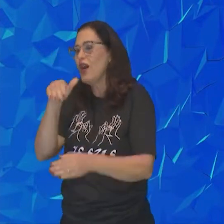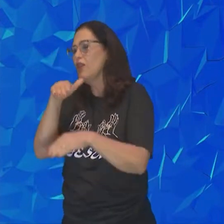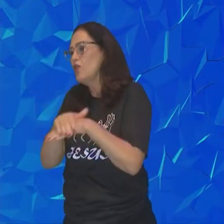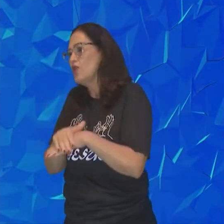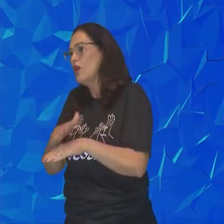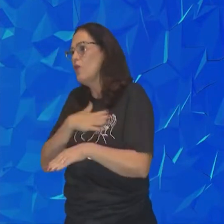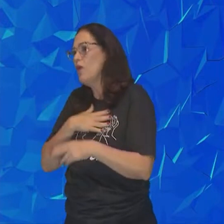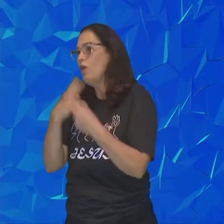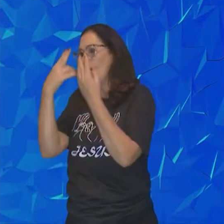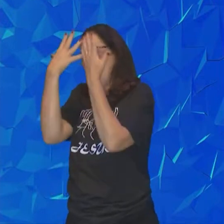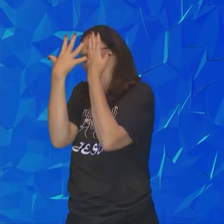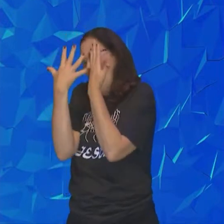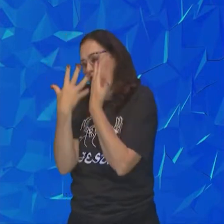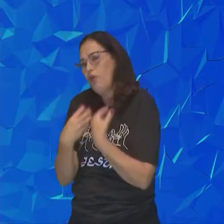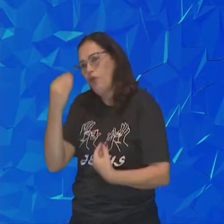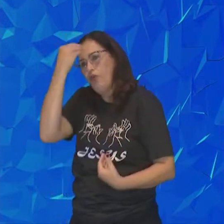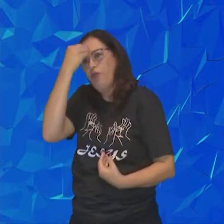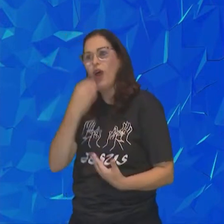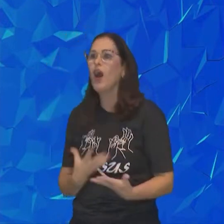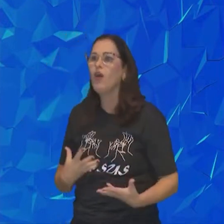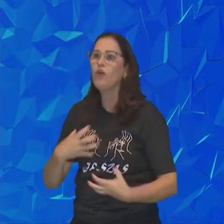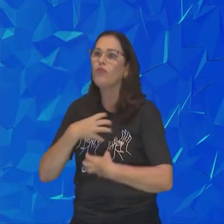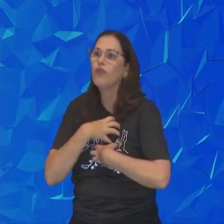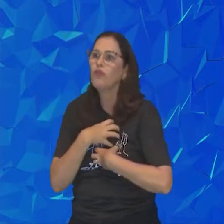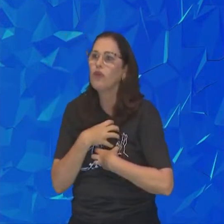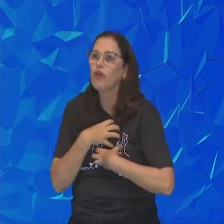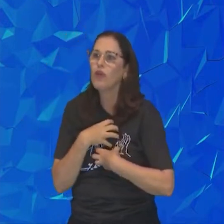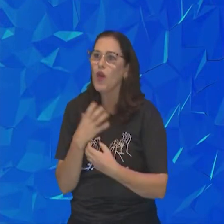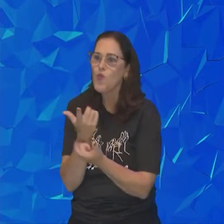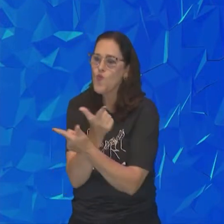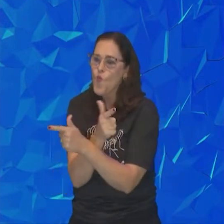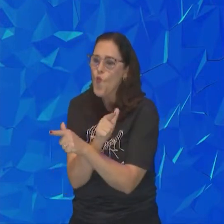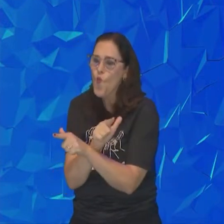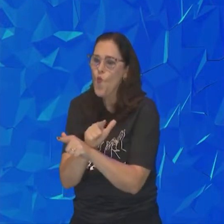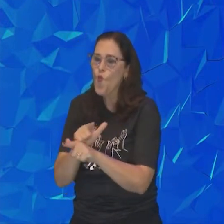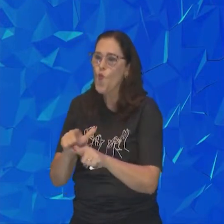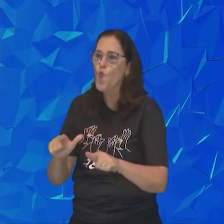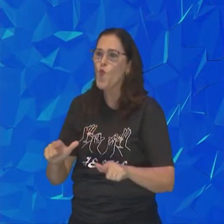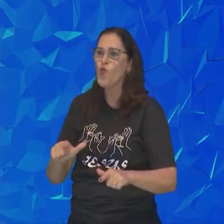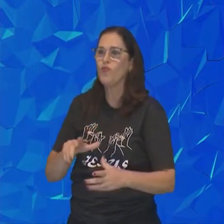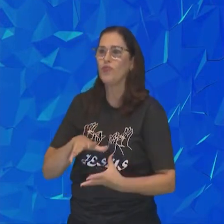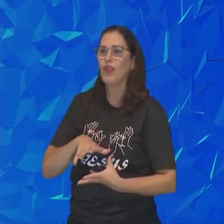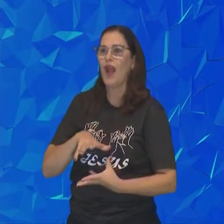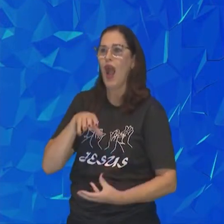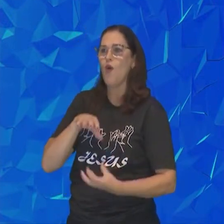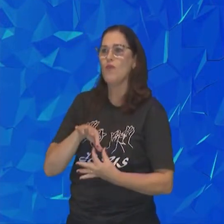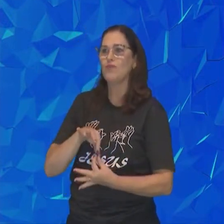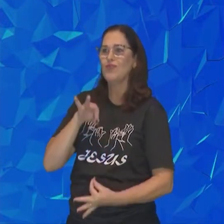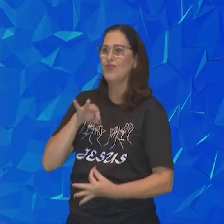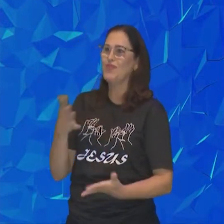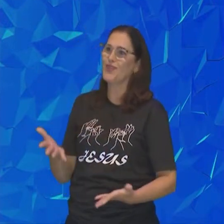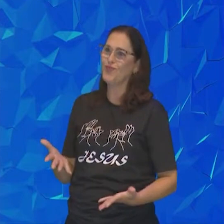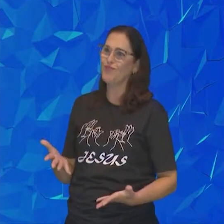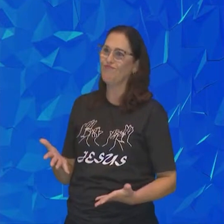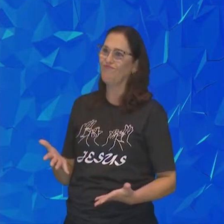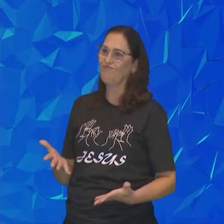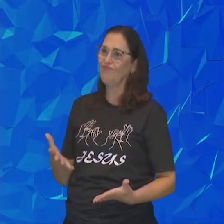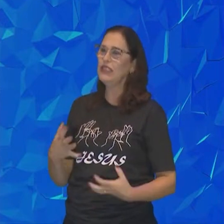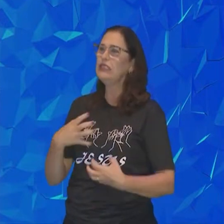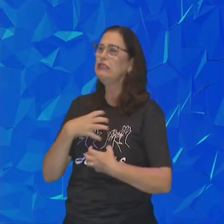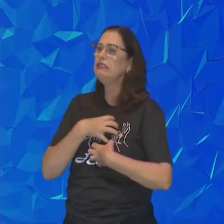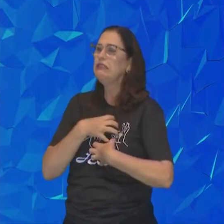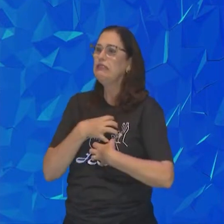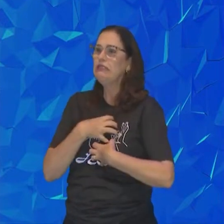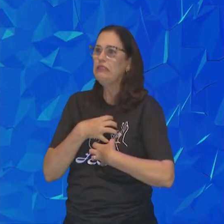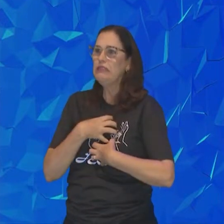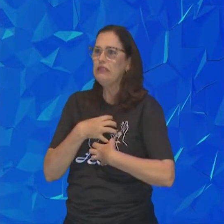meu vigor se tornou em sequidão de estio. sequidão de estio, aquilo que a gente sente na época